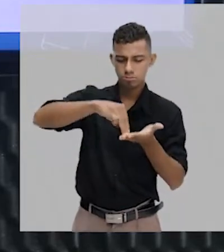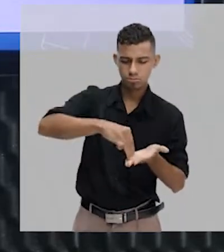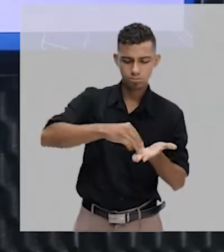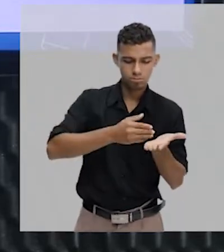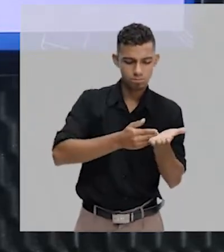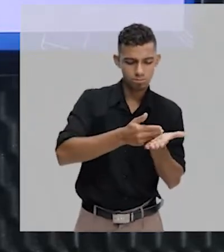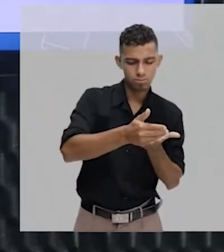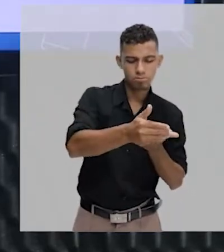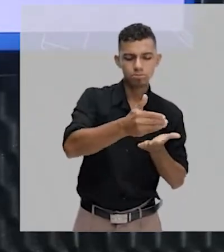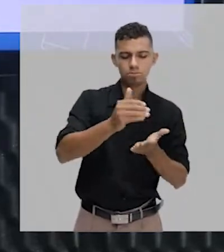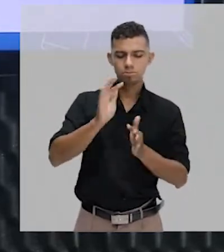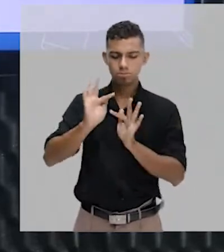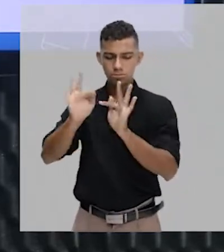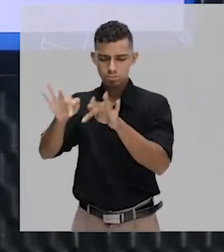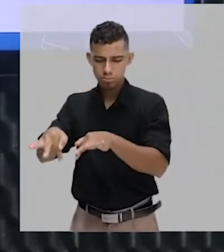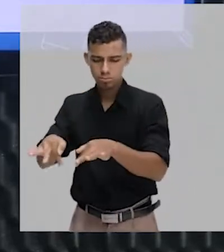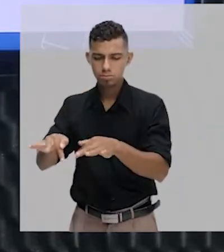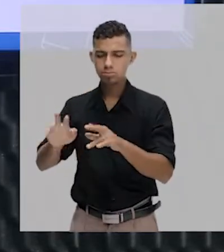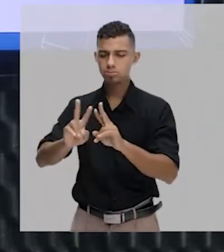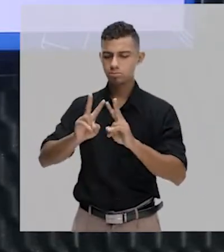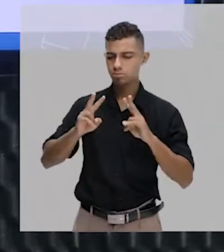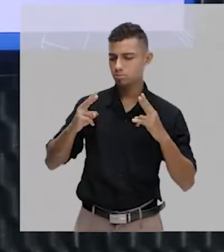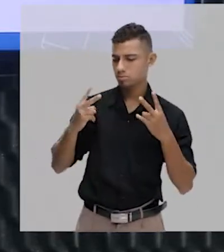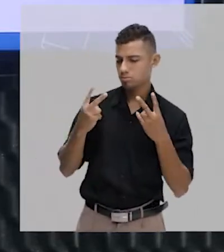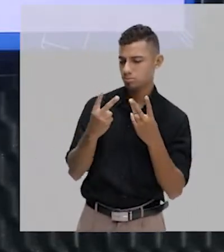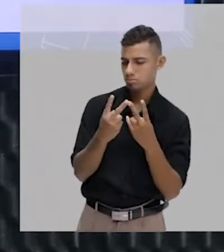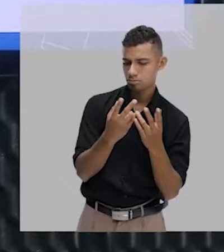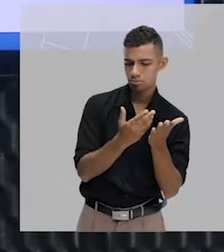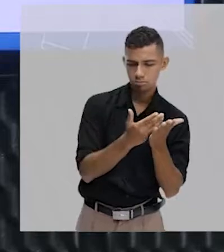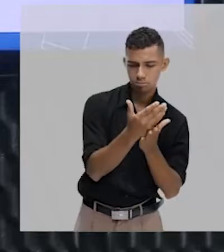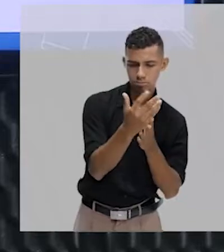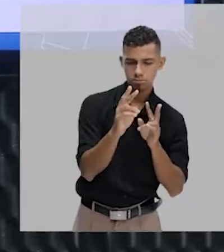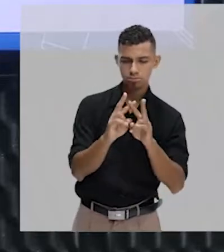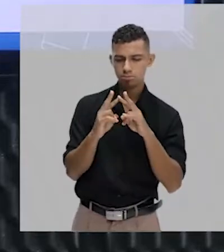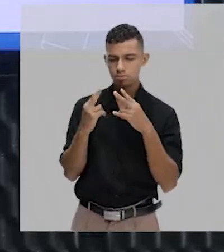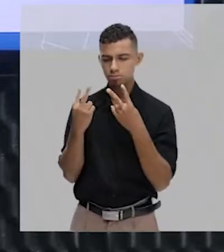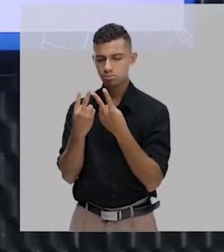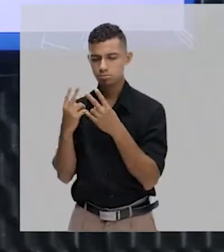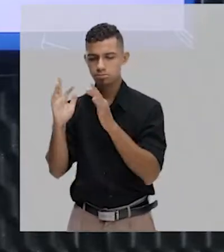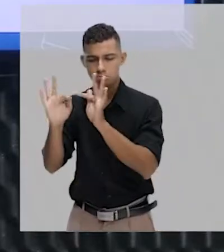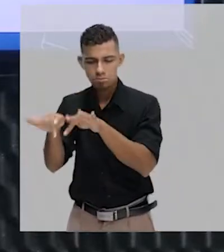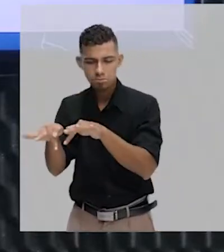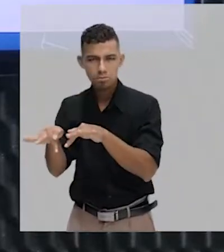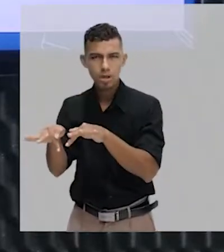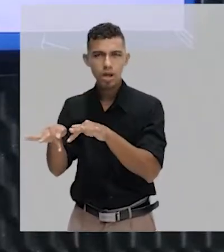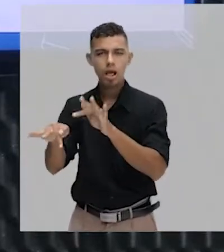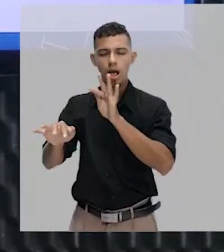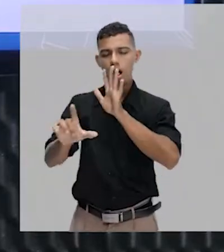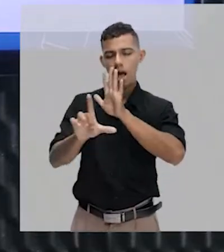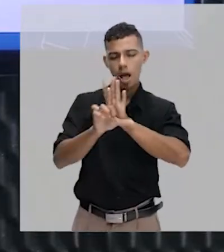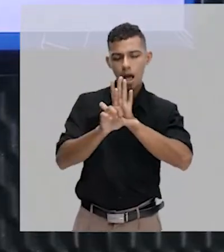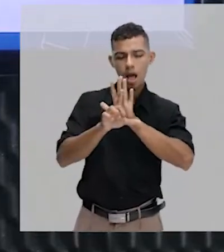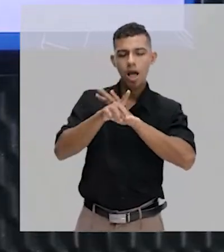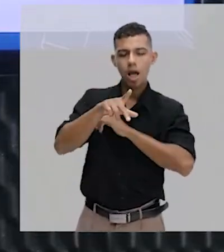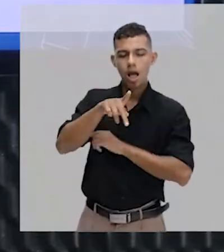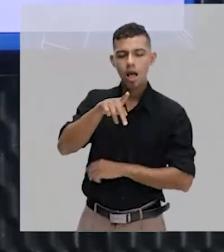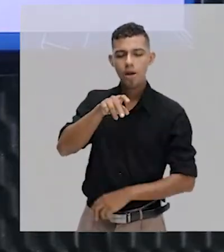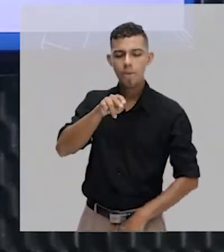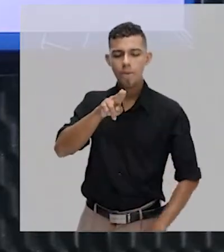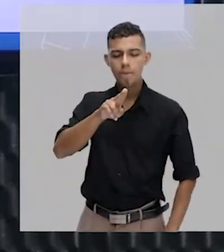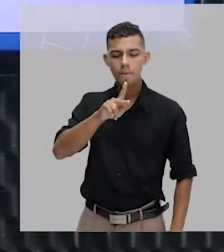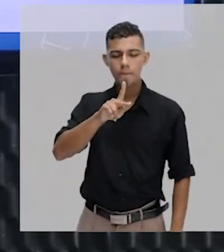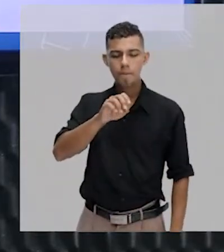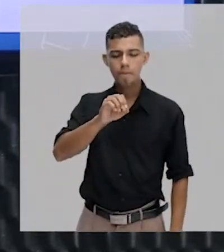os volumes. Então, as leis ponderais são as leis que vão trabalhar